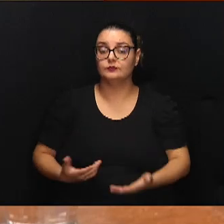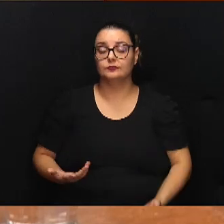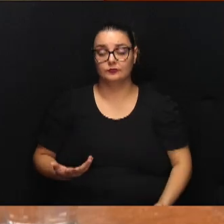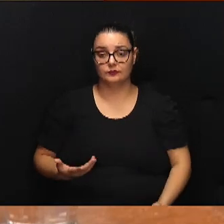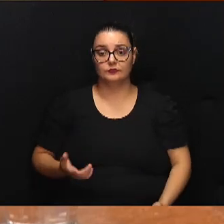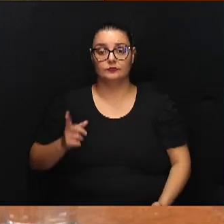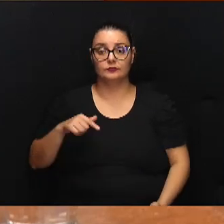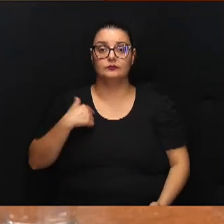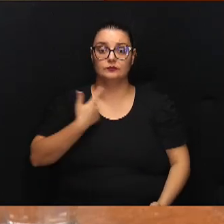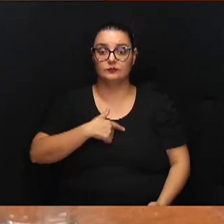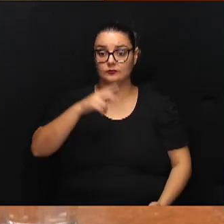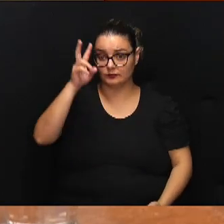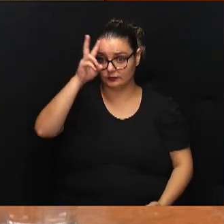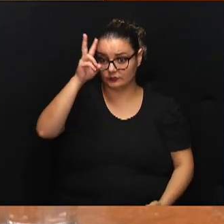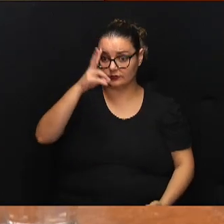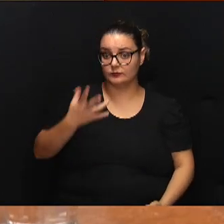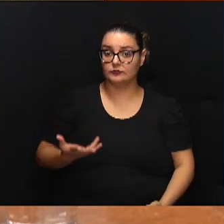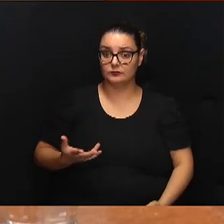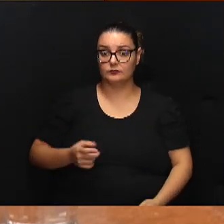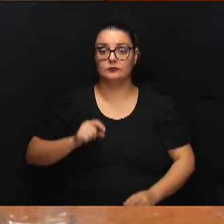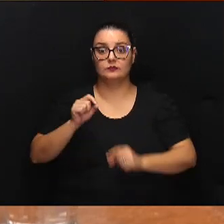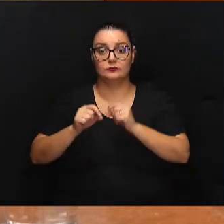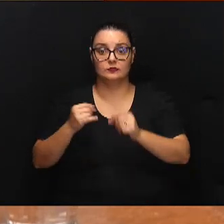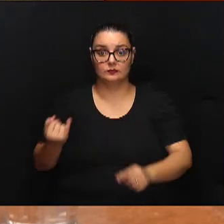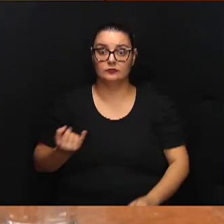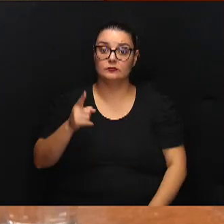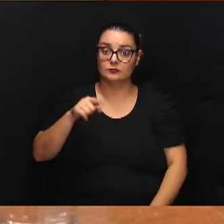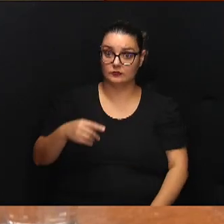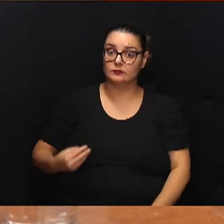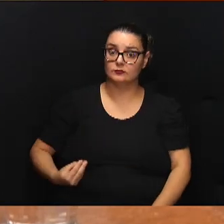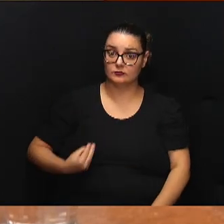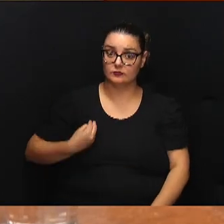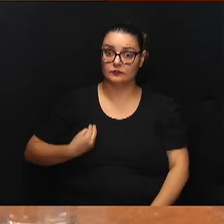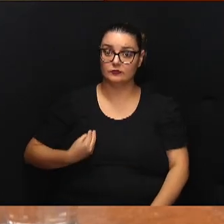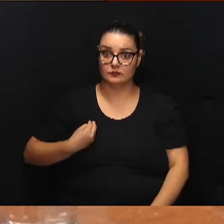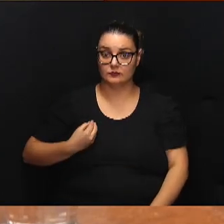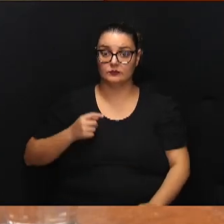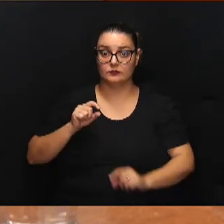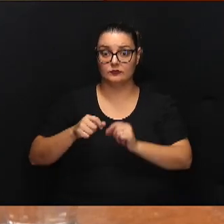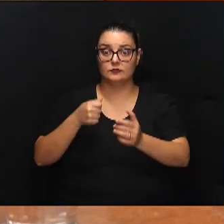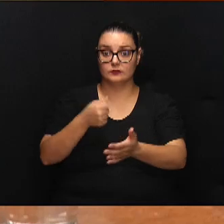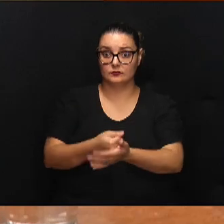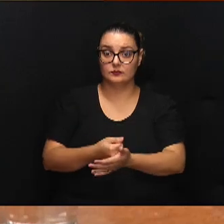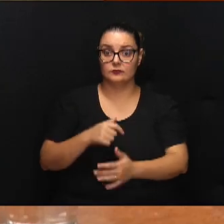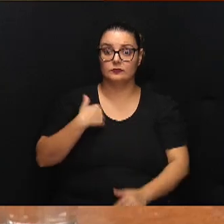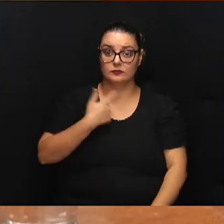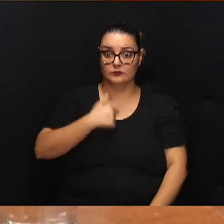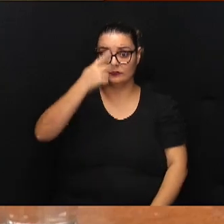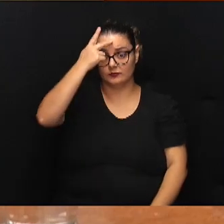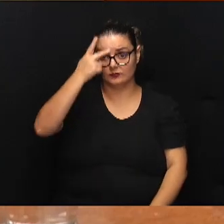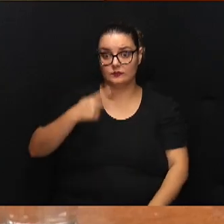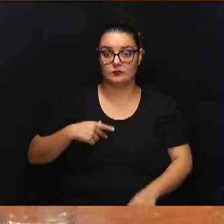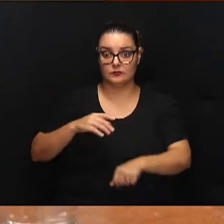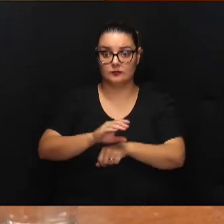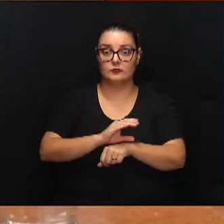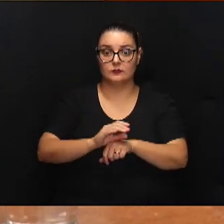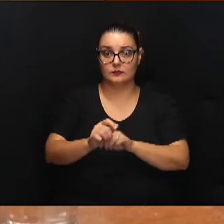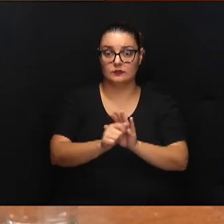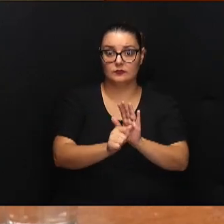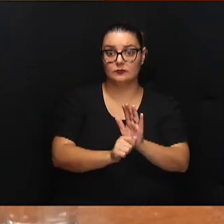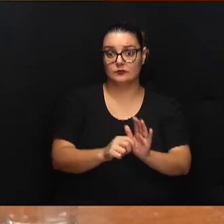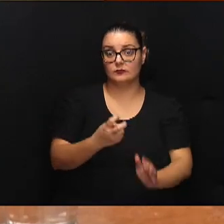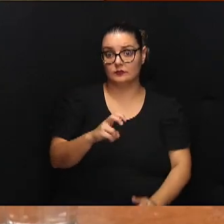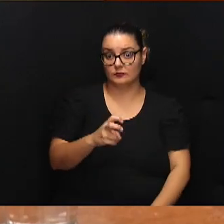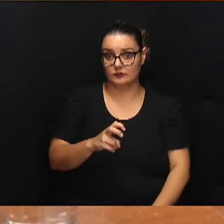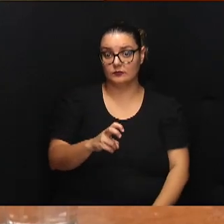para a gente lembrar que o que importa é a vida. E quem nos garante isso é a nossa própria Constituição, no artigo 5.